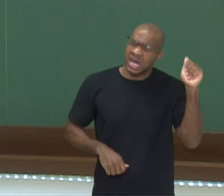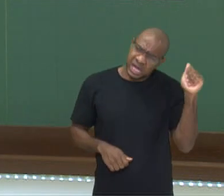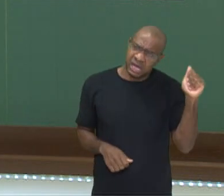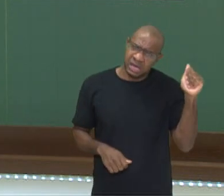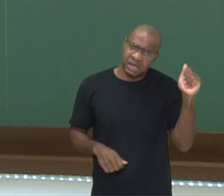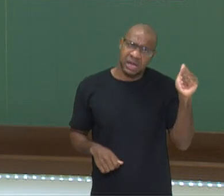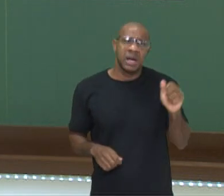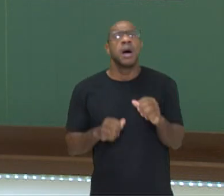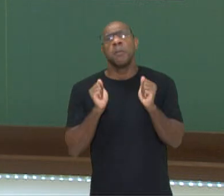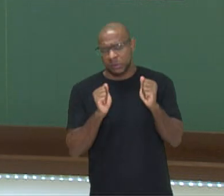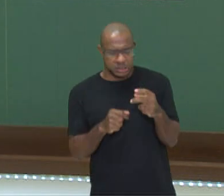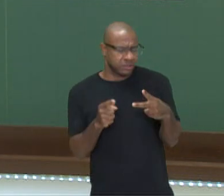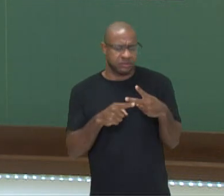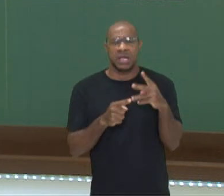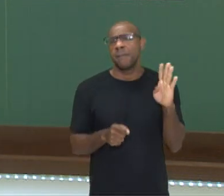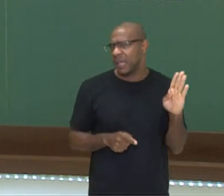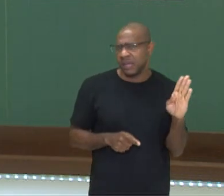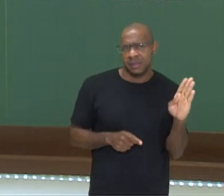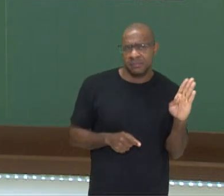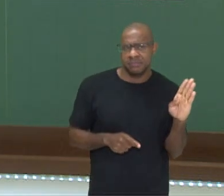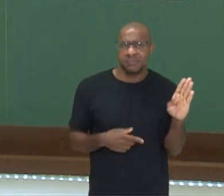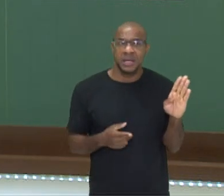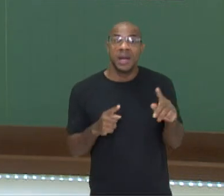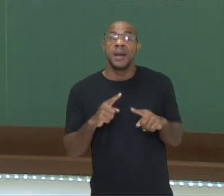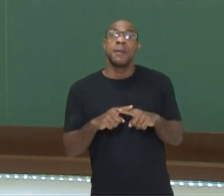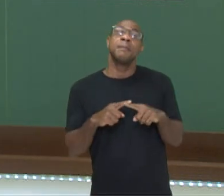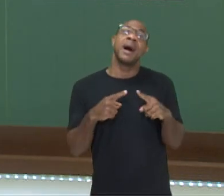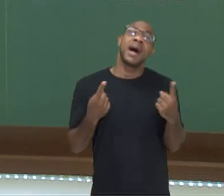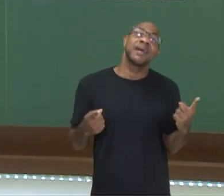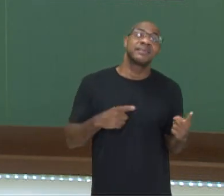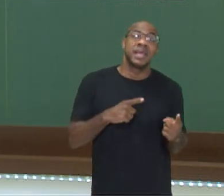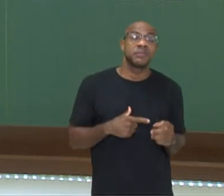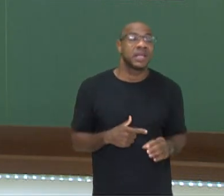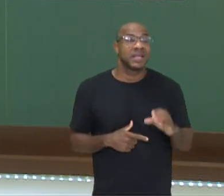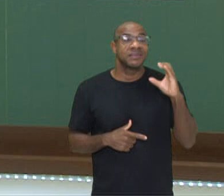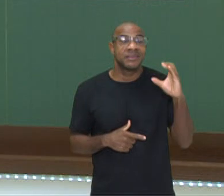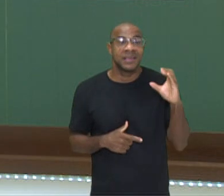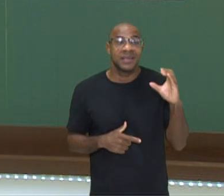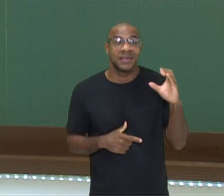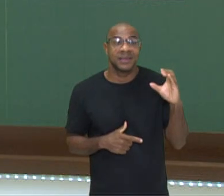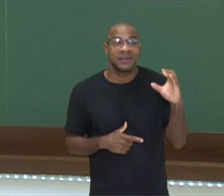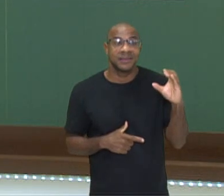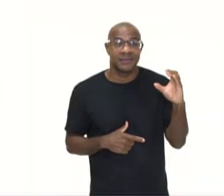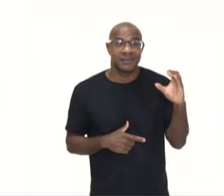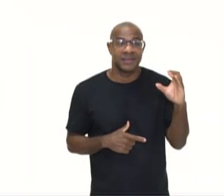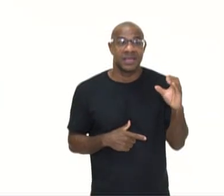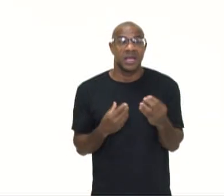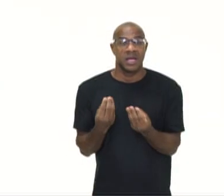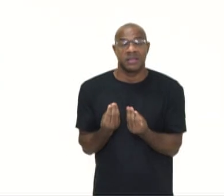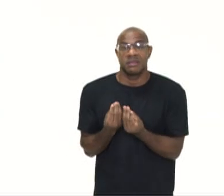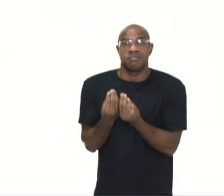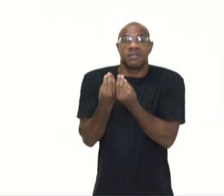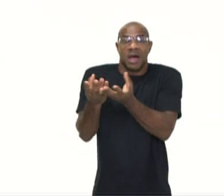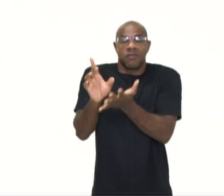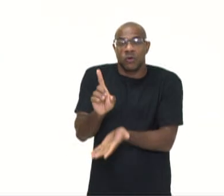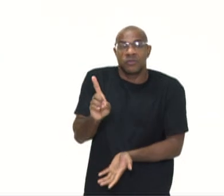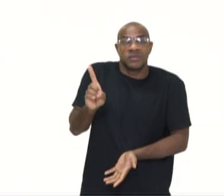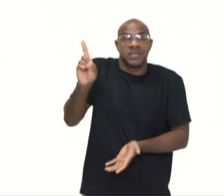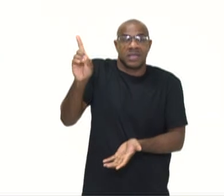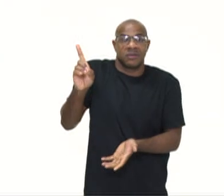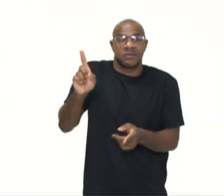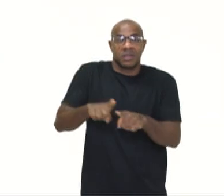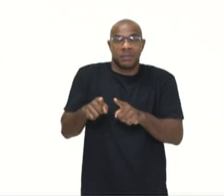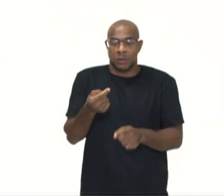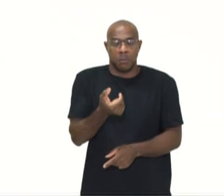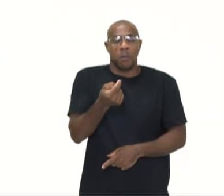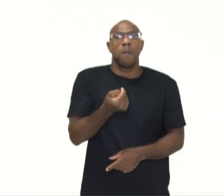Poderia. Poderia ser a B? Poderia. Mas nós temos a letra C, que é mais completa. Oferenda aos deuses e